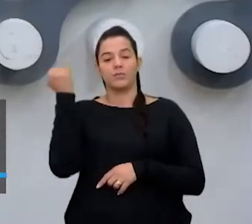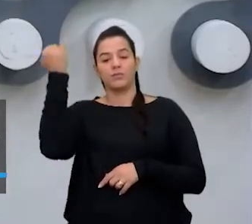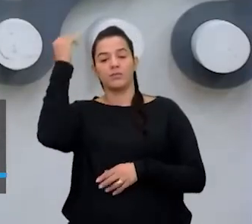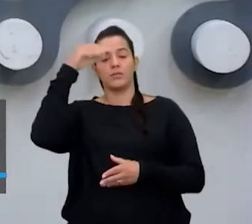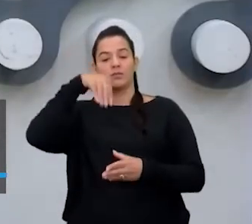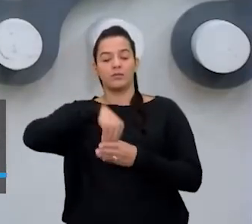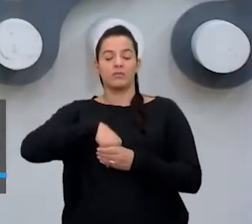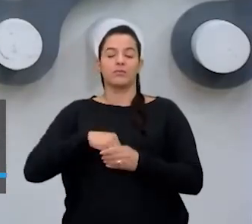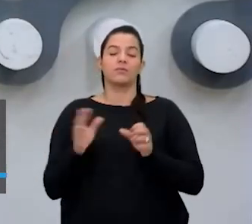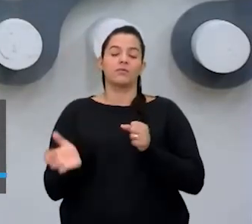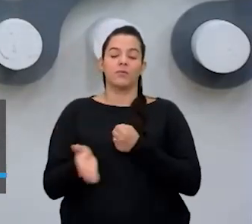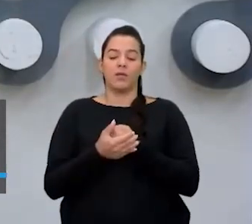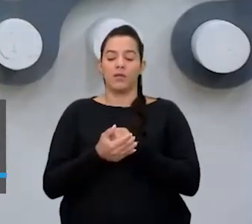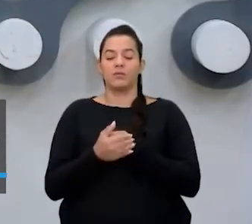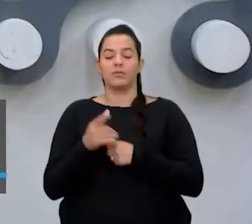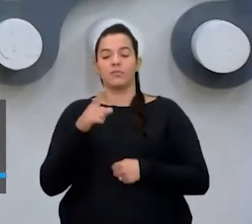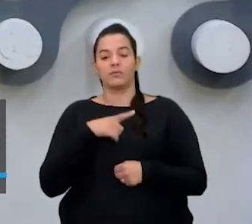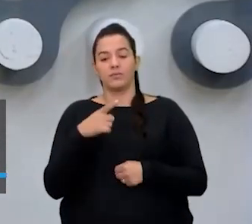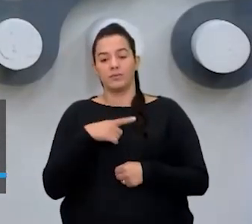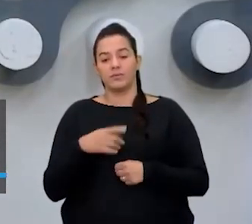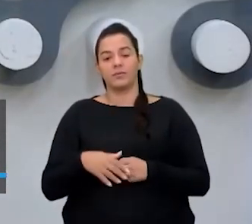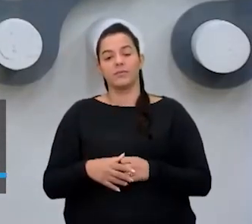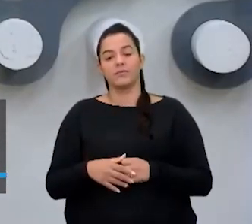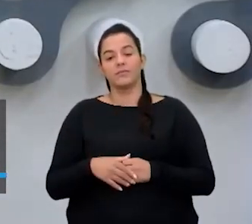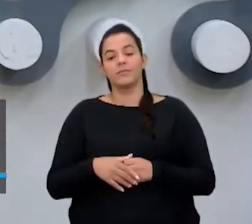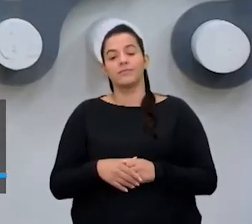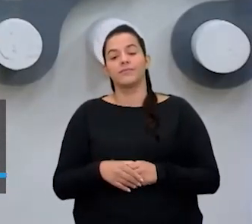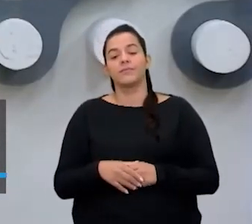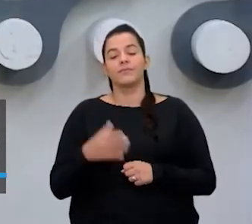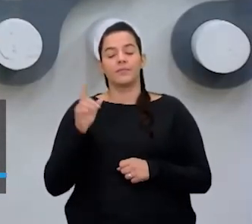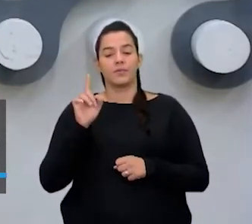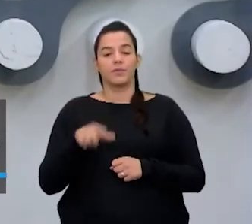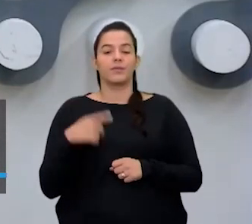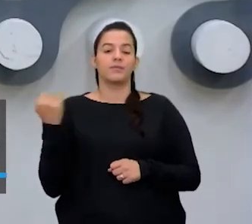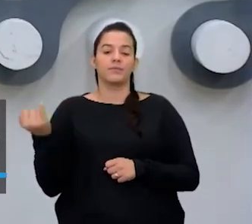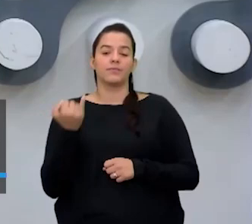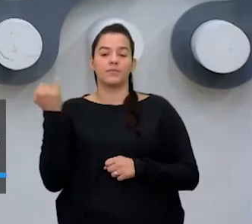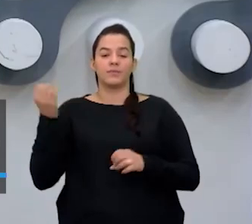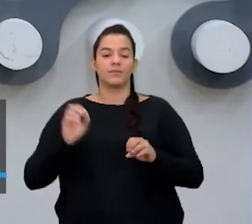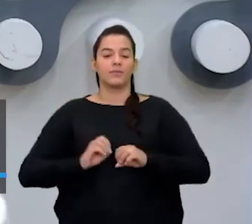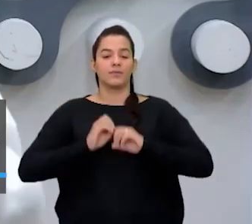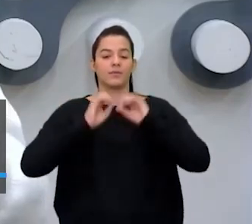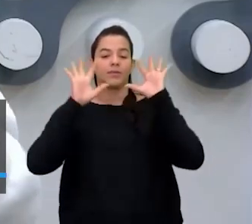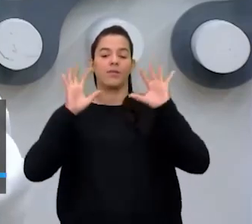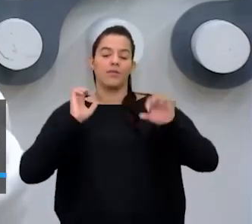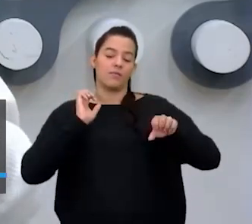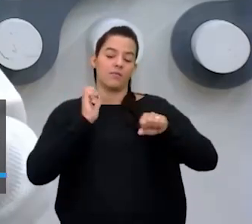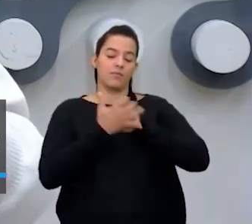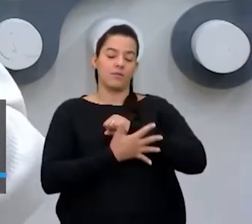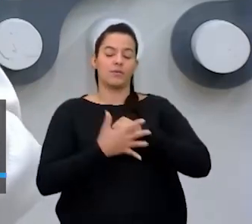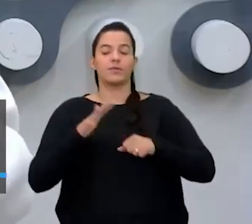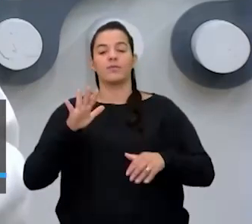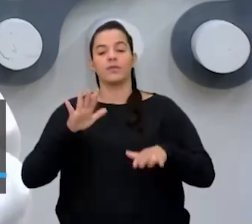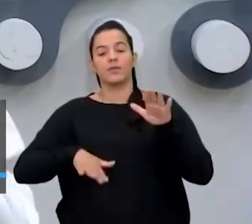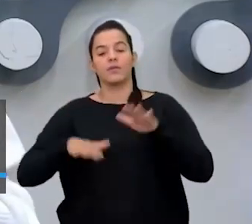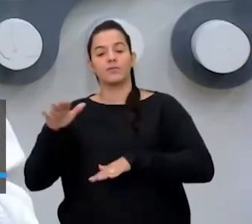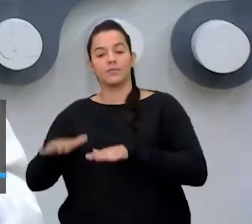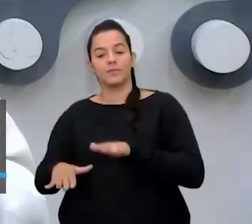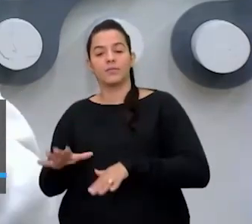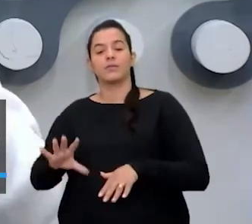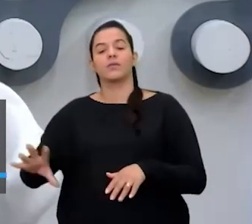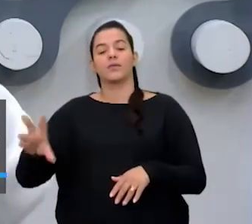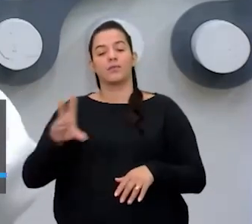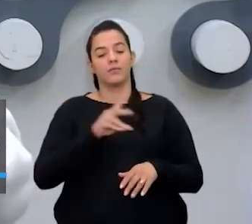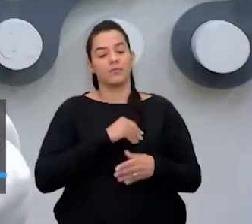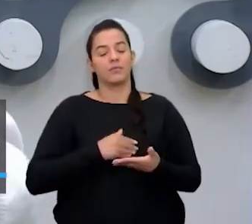né? Então, ficou bastante claro para a gente, agora com a pandemia de coronavírus, essas posições se acirraram a